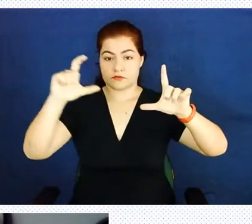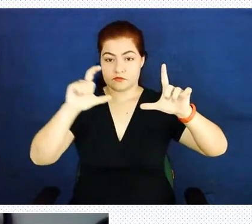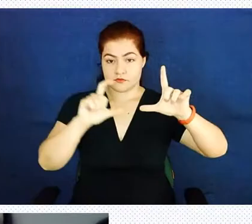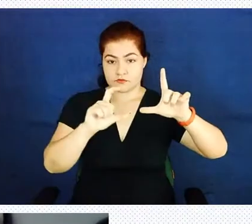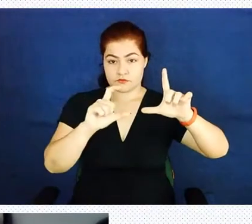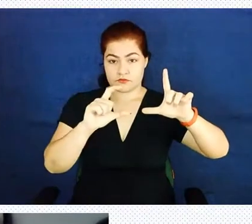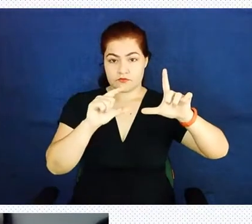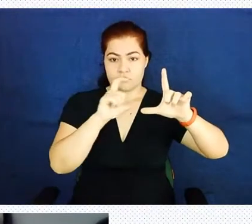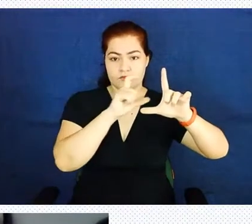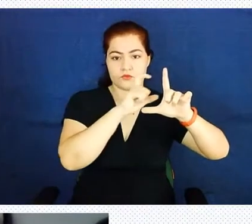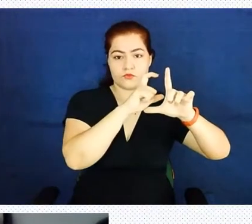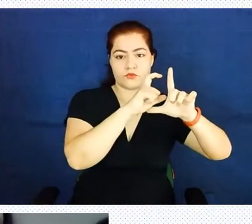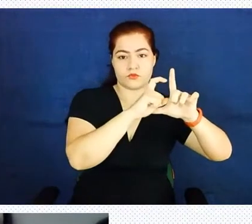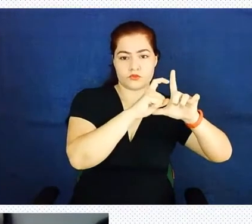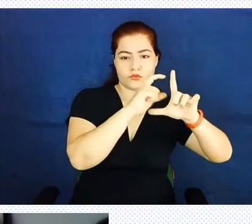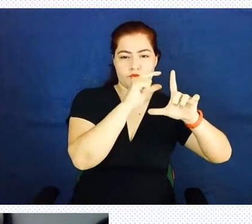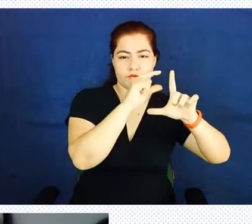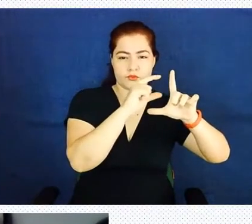do lado